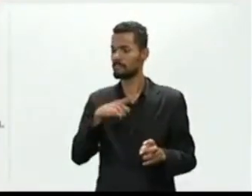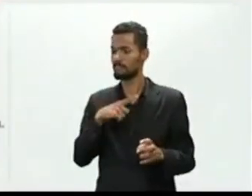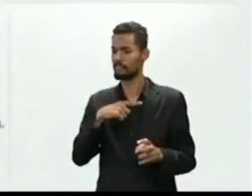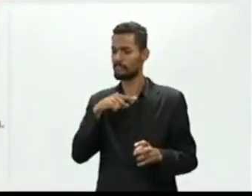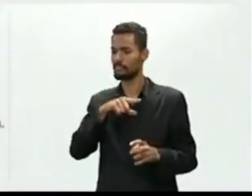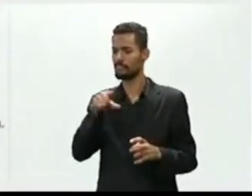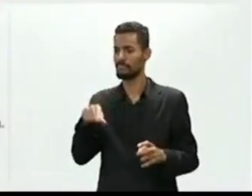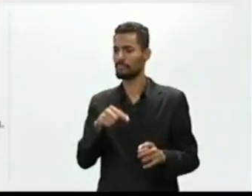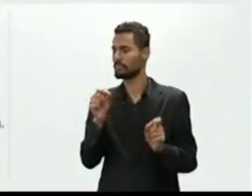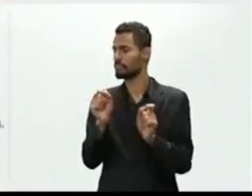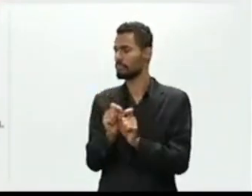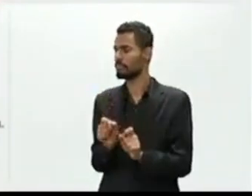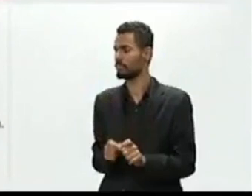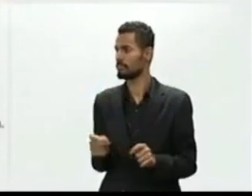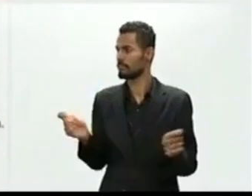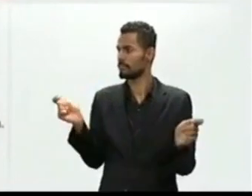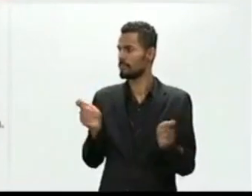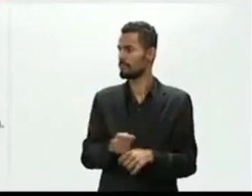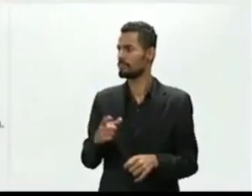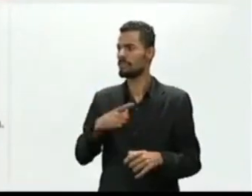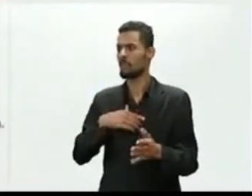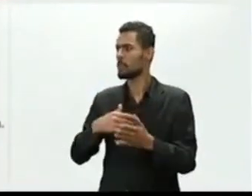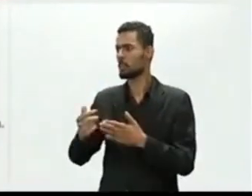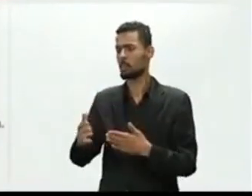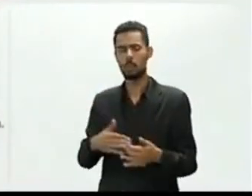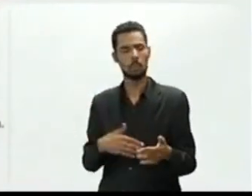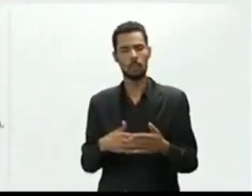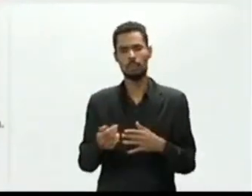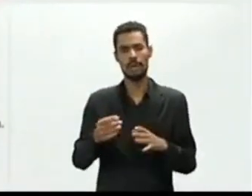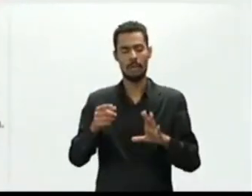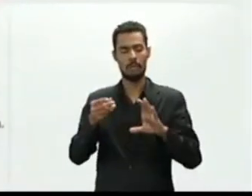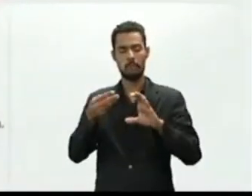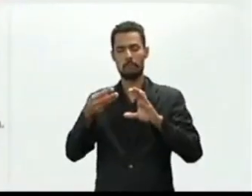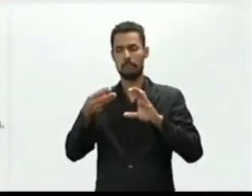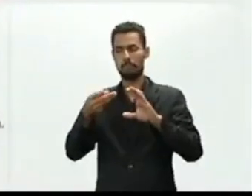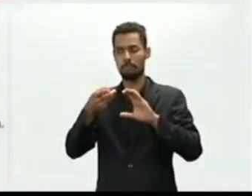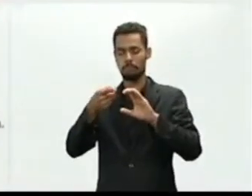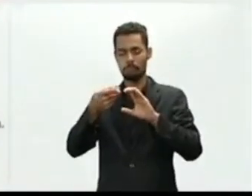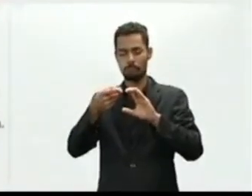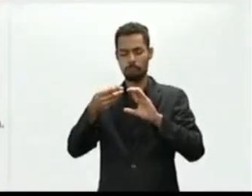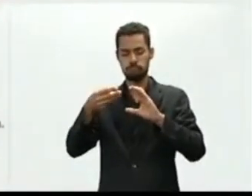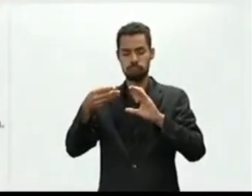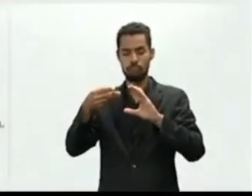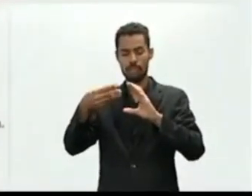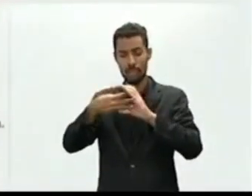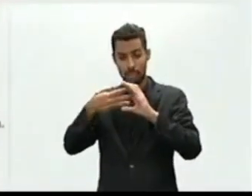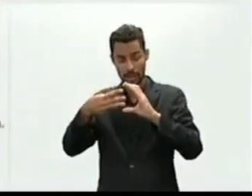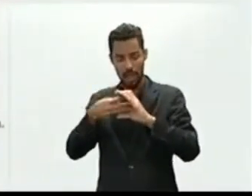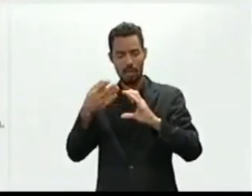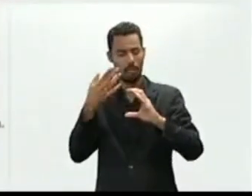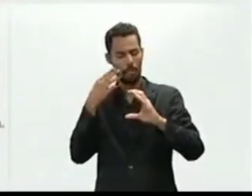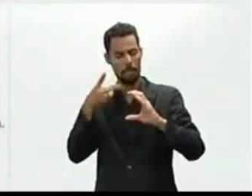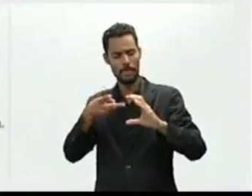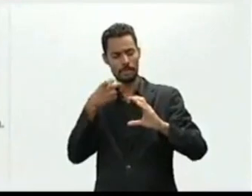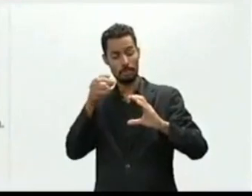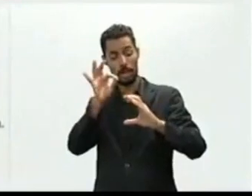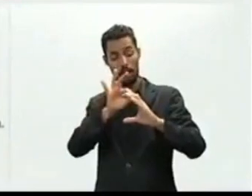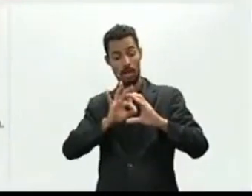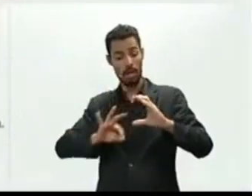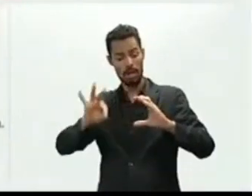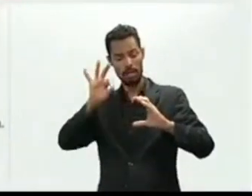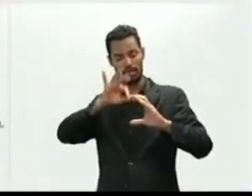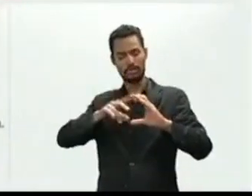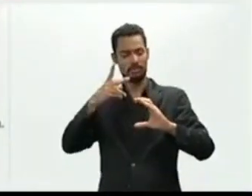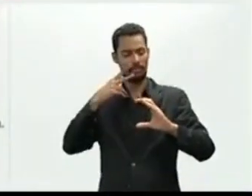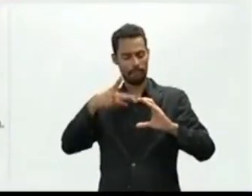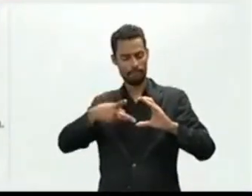aqui, qualquer célula viva vai entender isso. Ela vai conseguir ler esse DNA e vai conseguir replicar esse